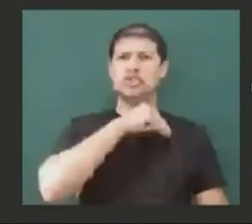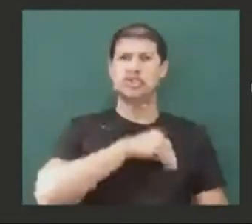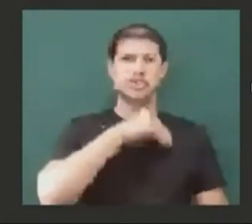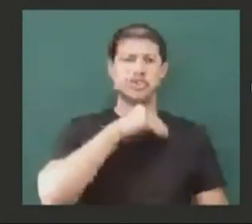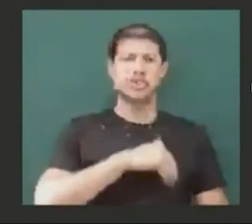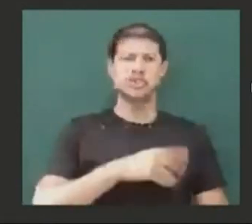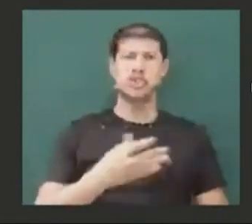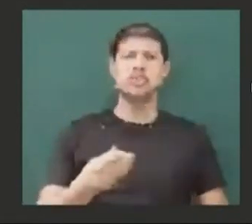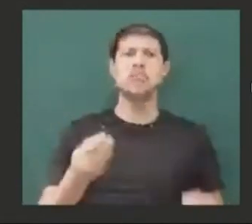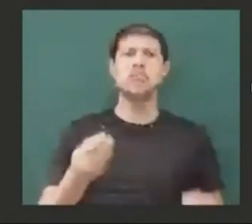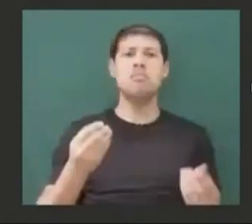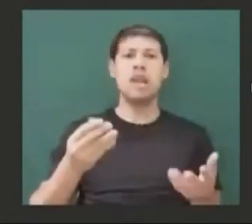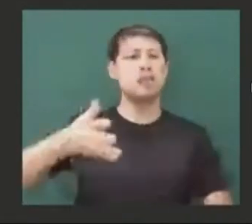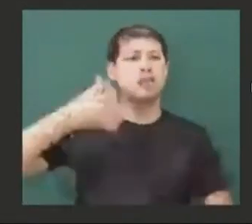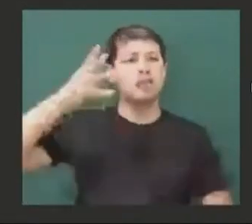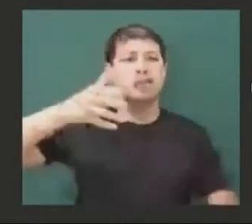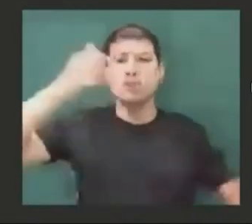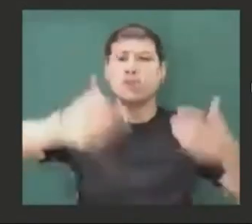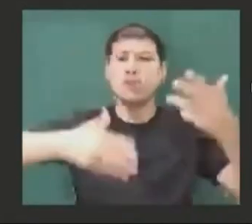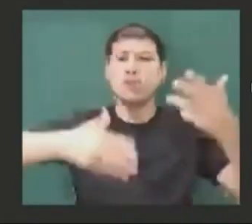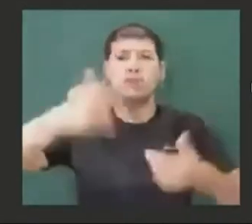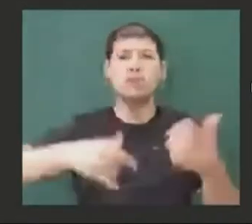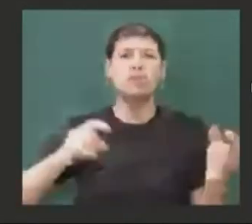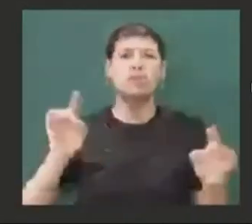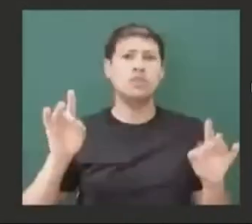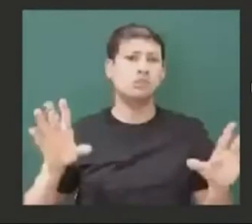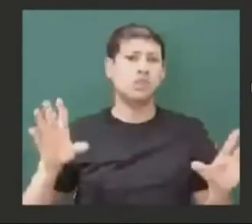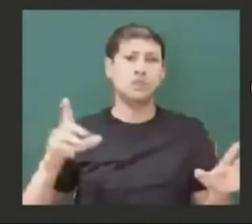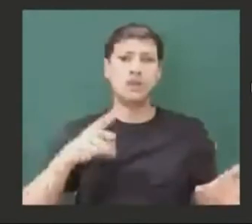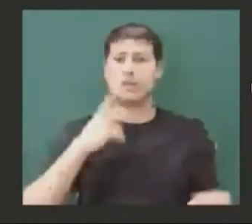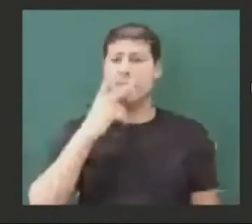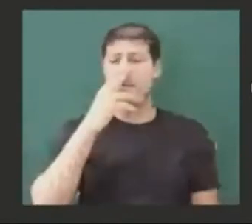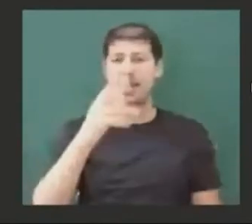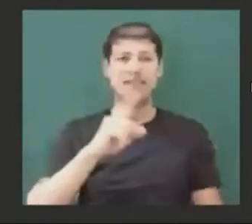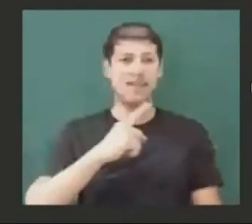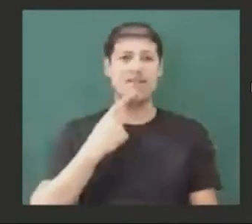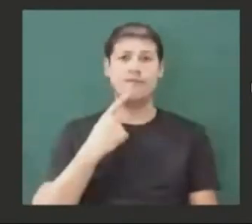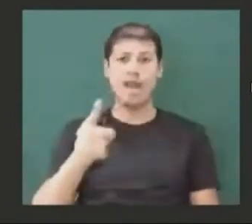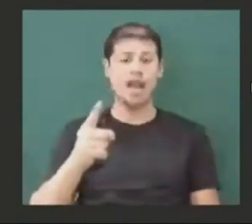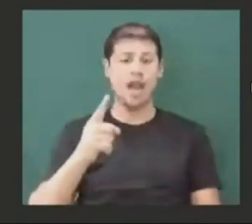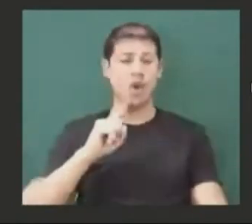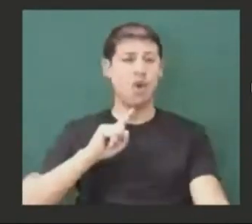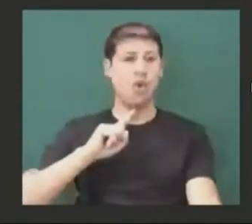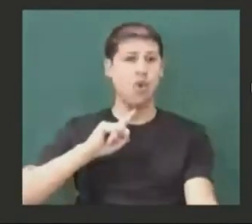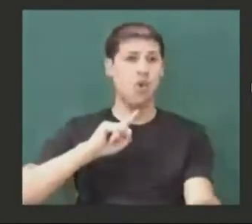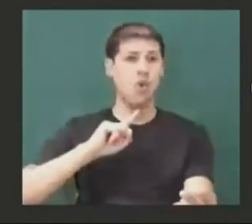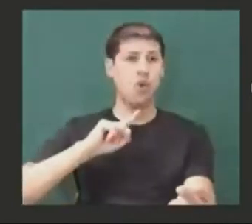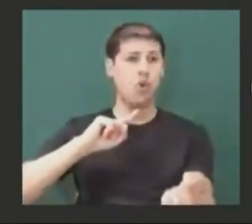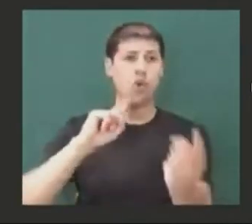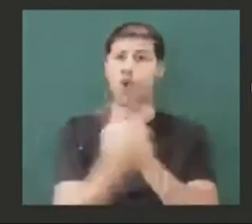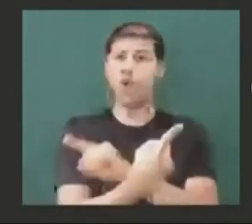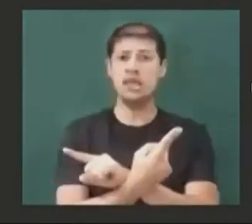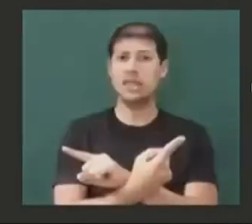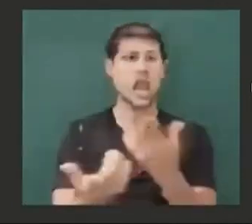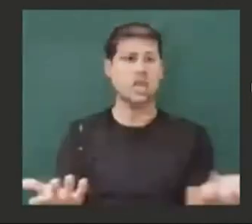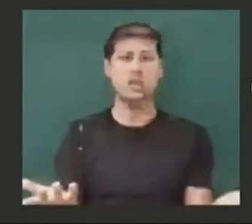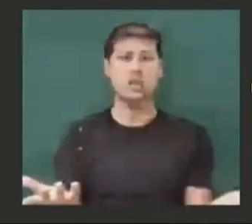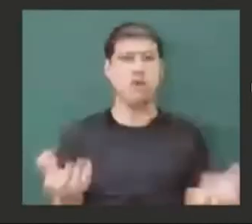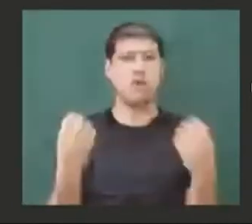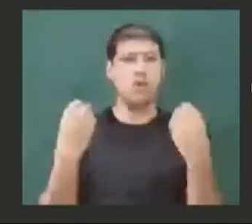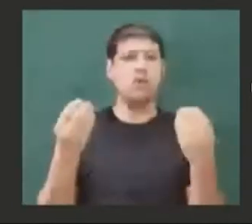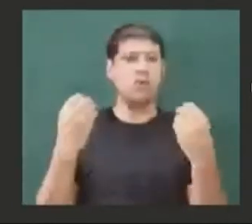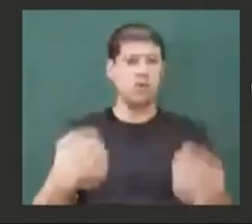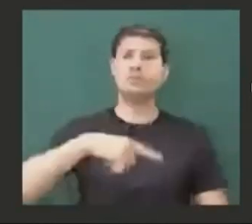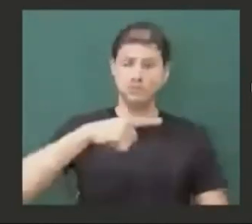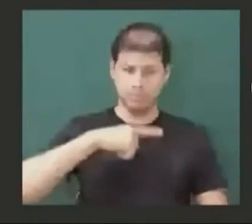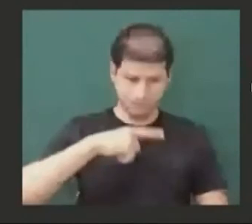dinheiro para fazer os discursos e indo na contramão do que a gente está fazendo, né? Nós estamos fazendo a coleta,